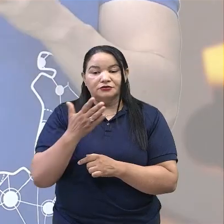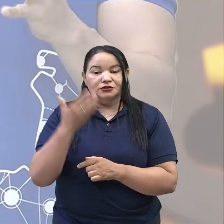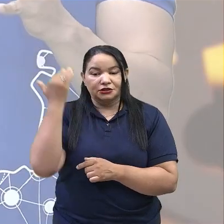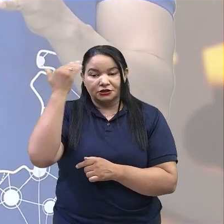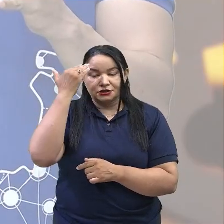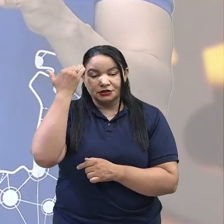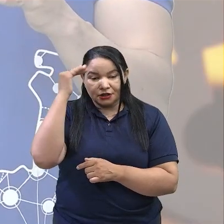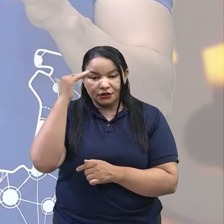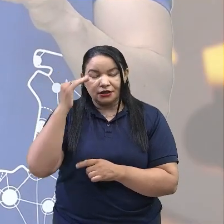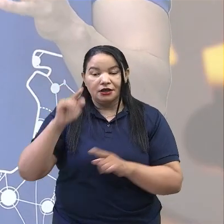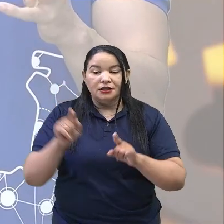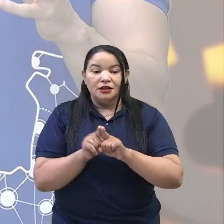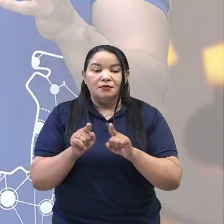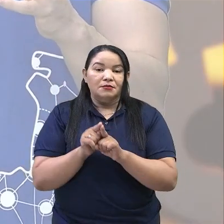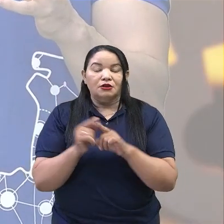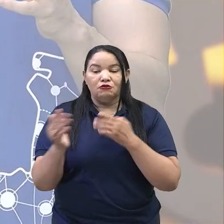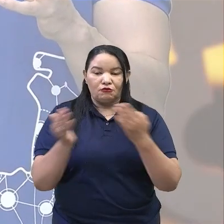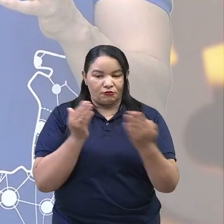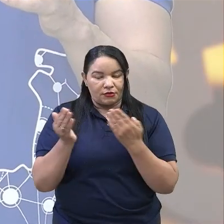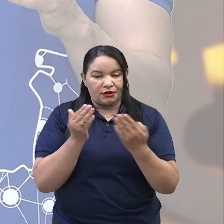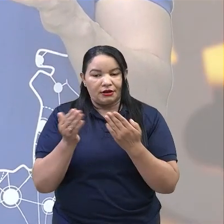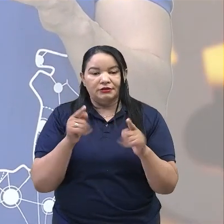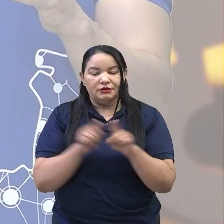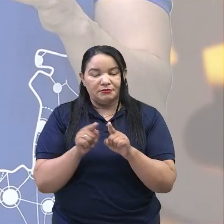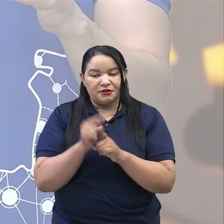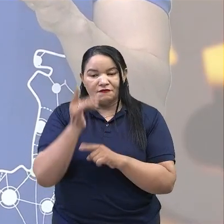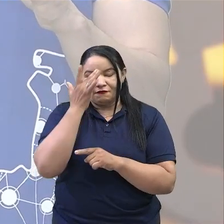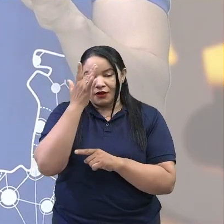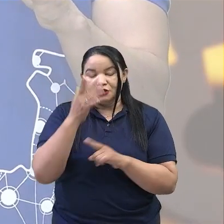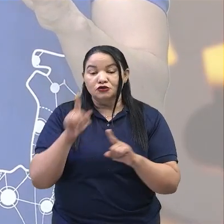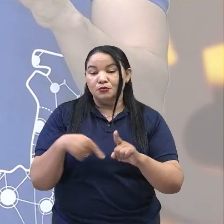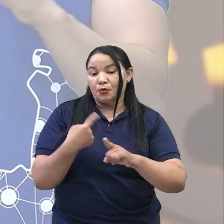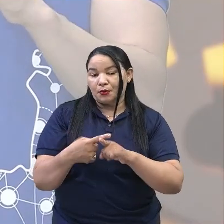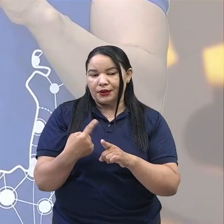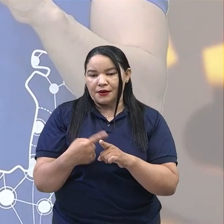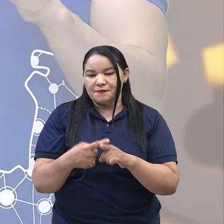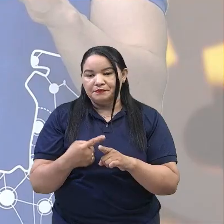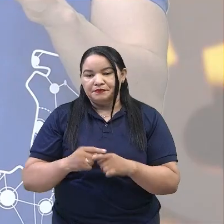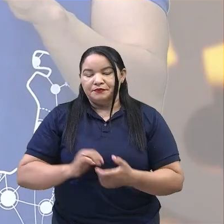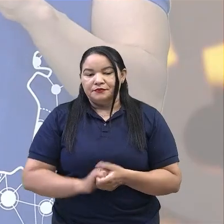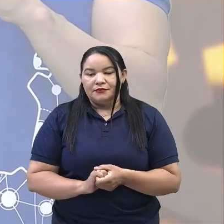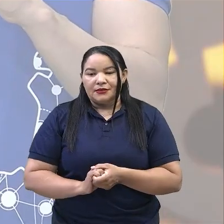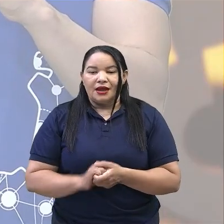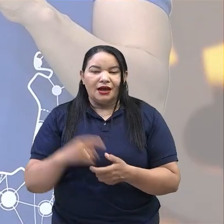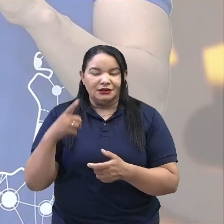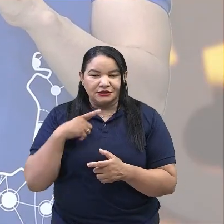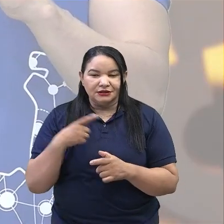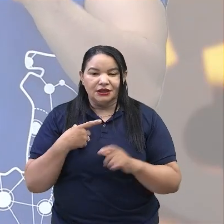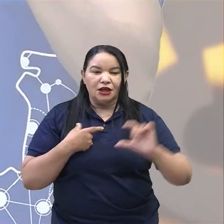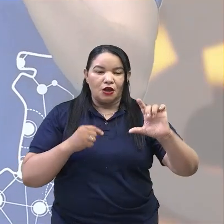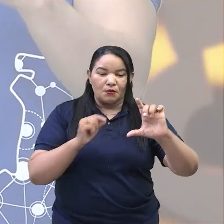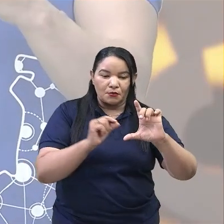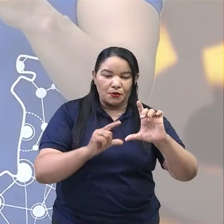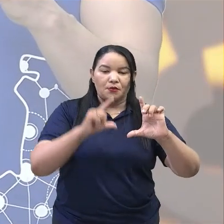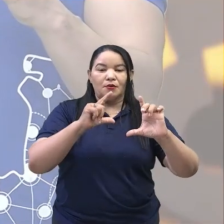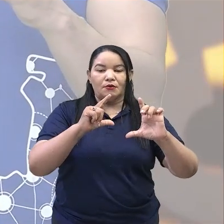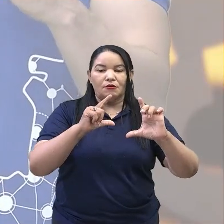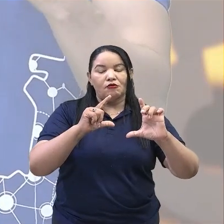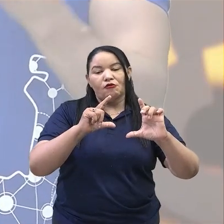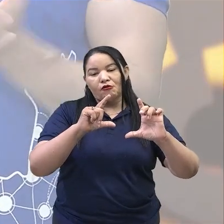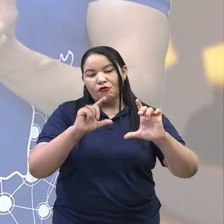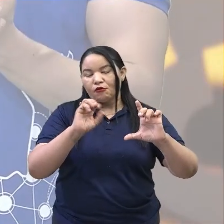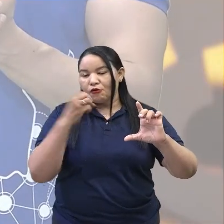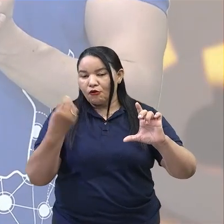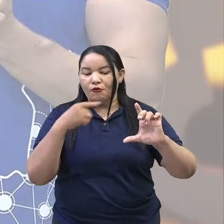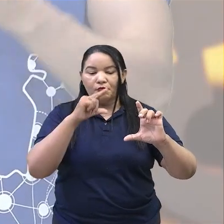gente fazer uma comparação, porque a gente consegue definir o que ali tem mais destaque, né? Aquilo que tem maior número, por exemplo,